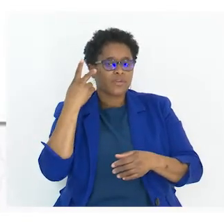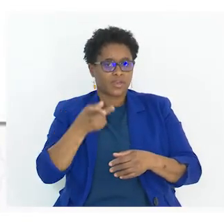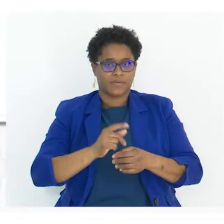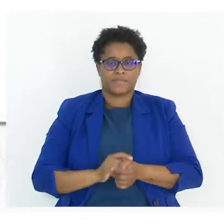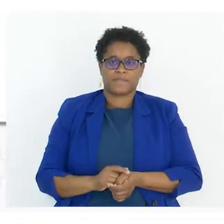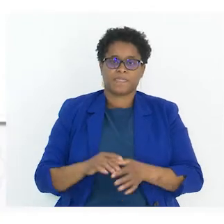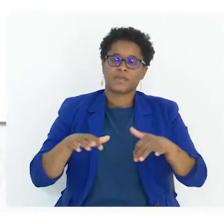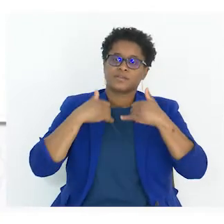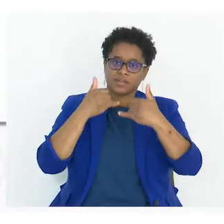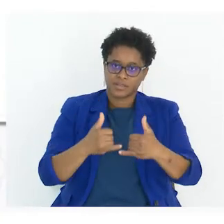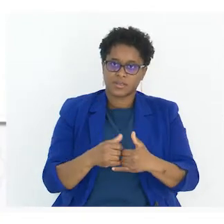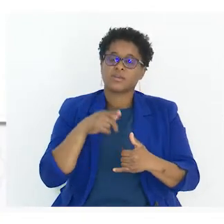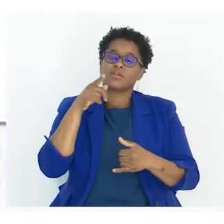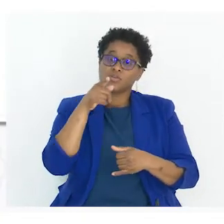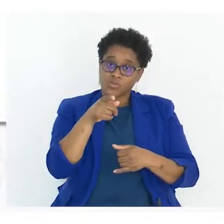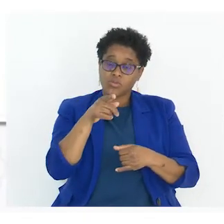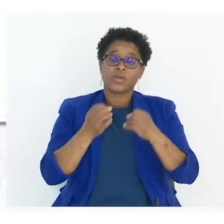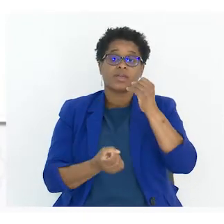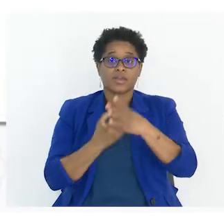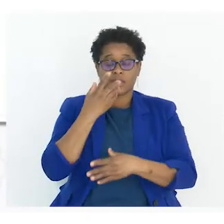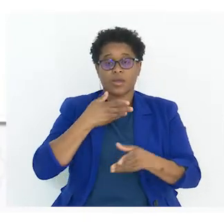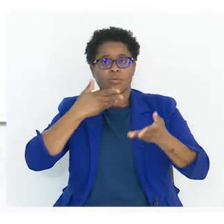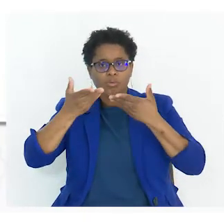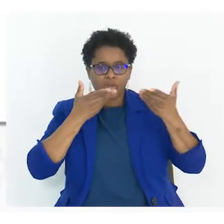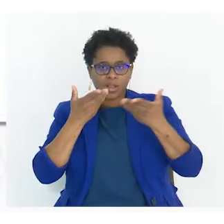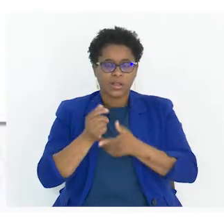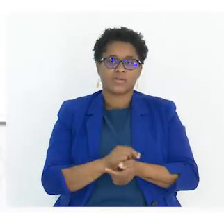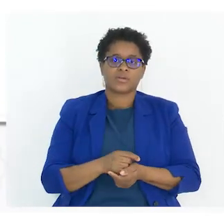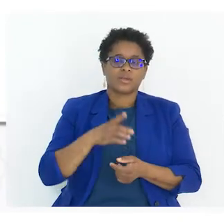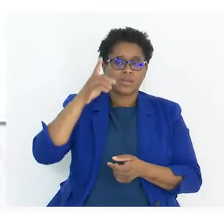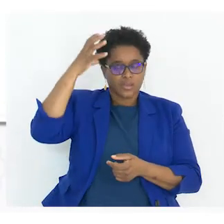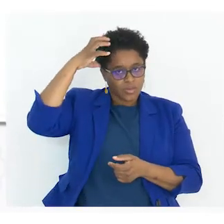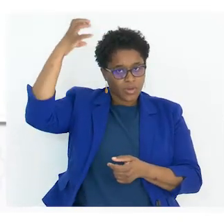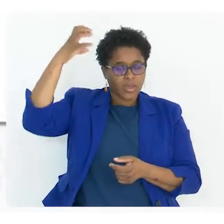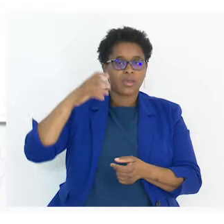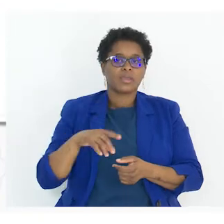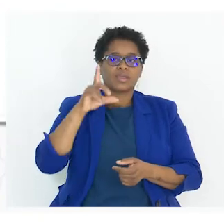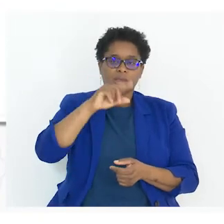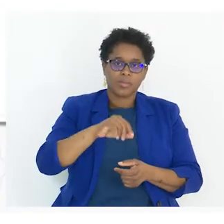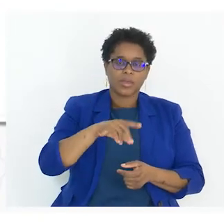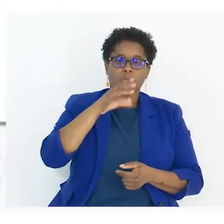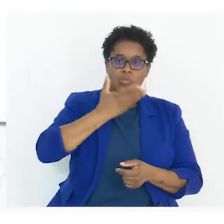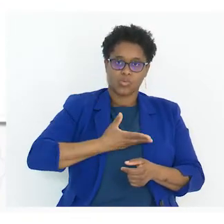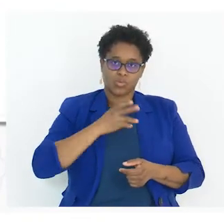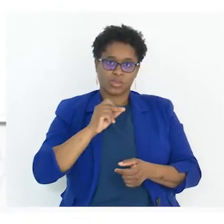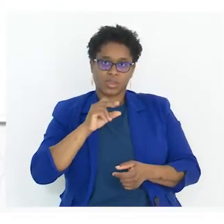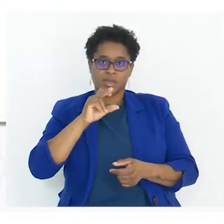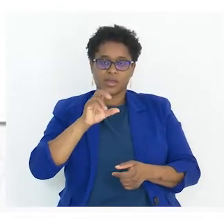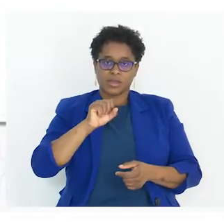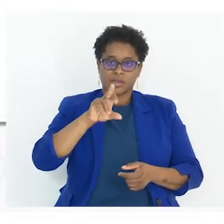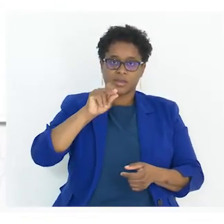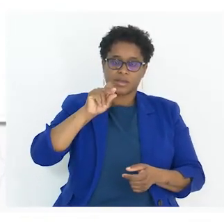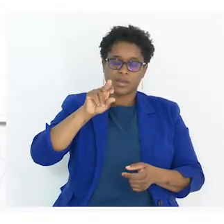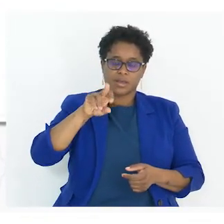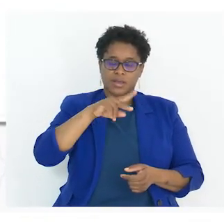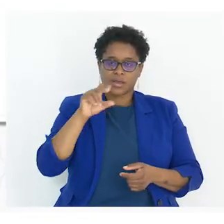cria um diálogo entre o rei e o dragão. Fala das promessas que o rei fez